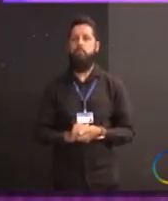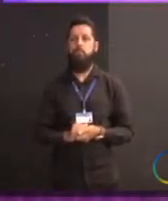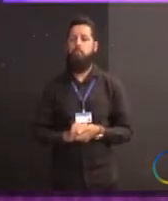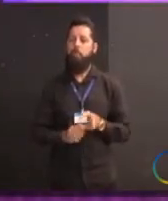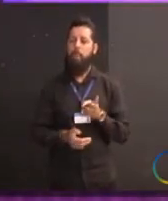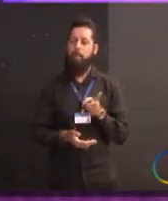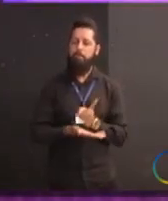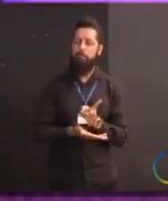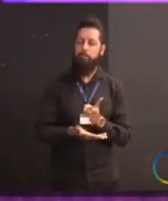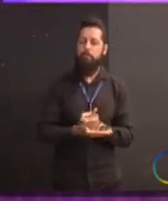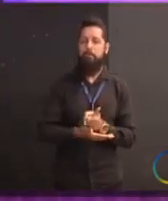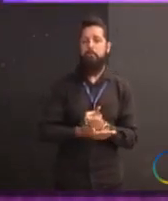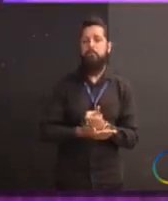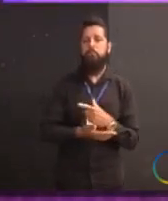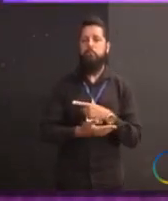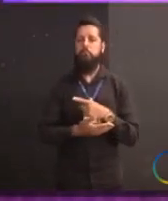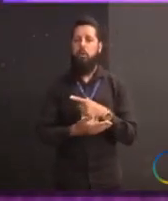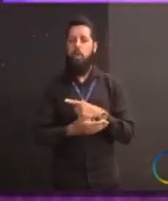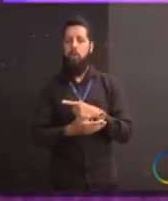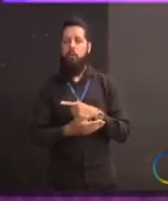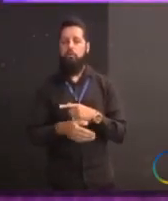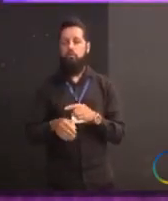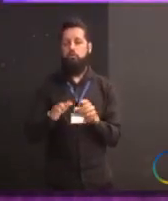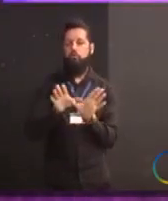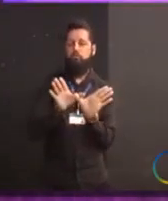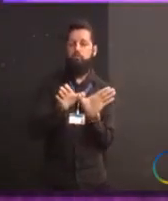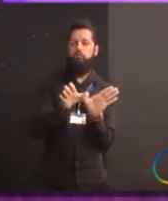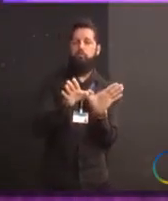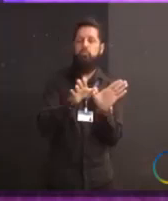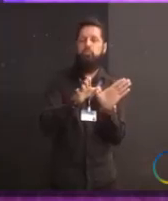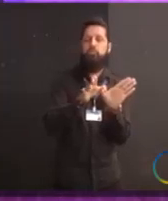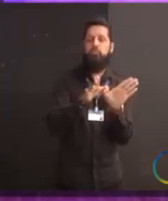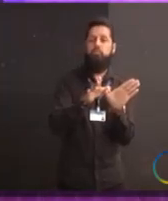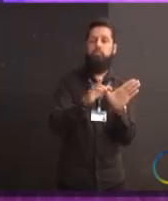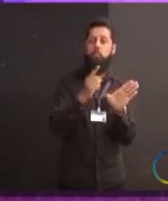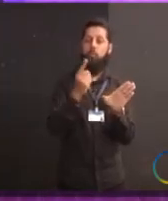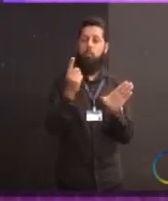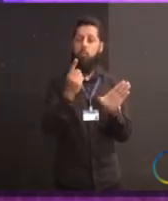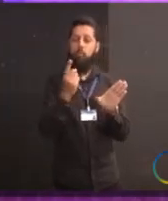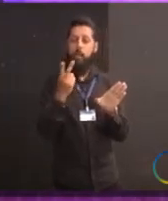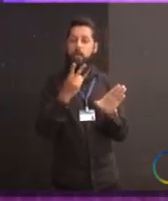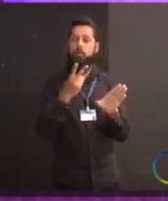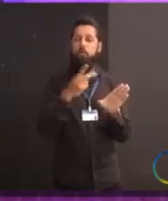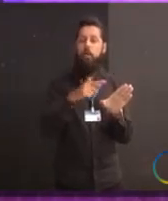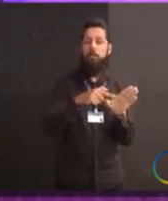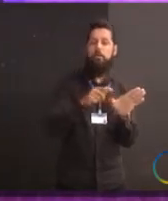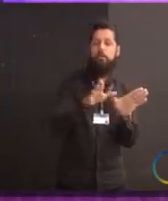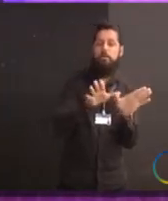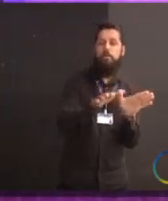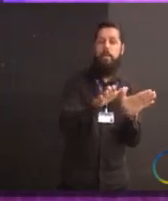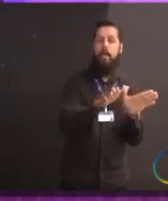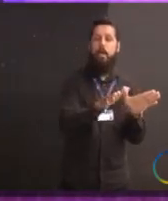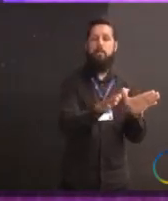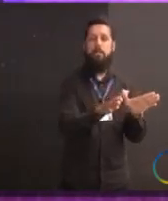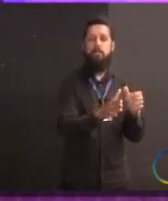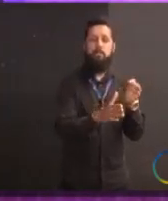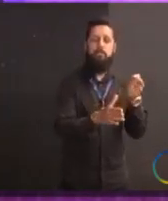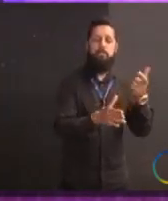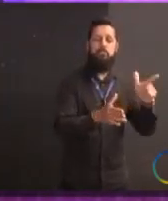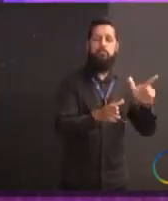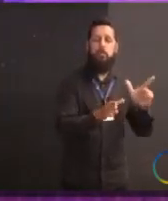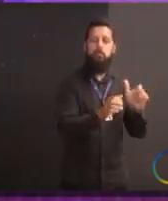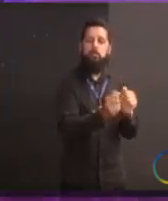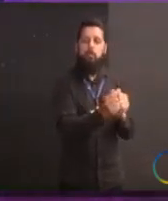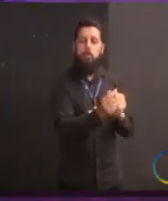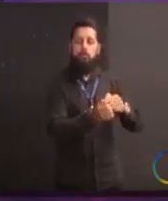e belas asas, vivendo a sua humanidade, permaneceu entre nós com os pés no